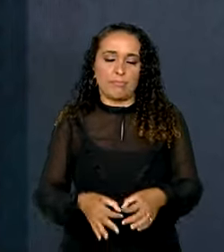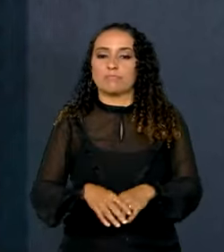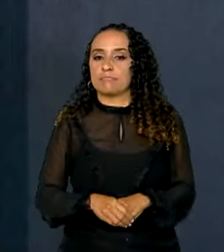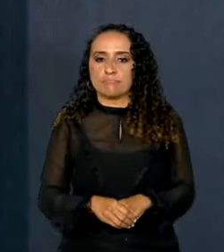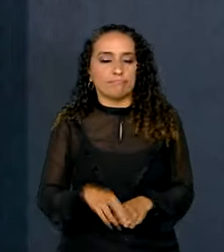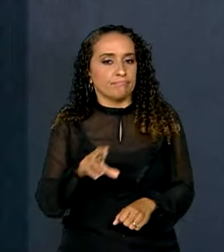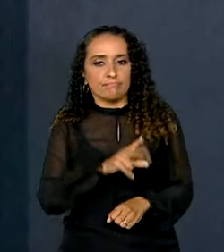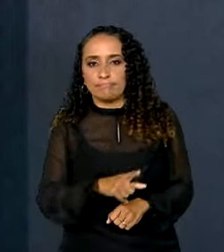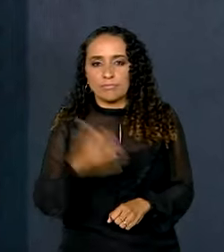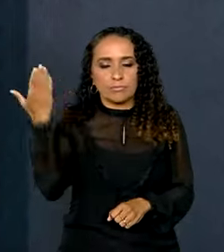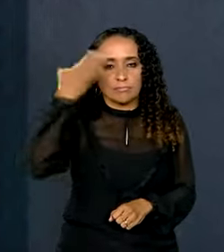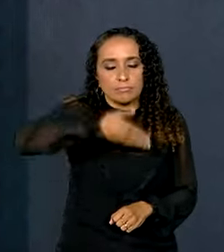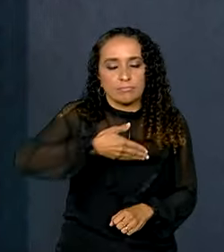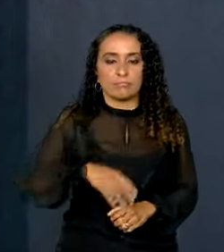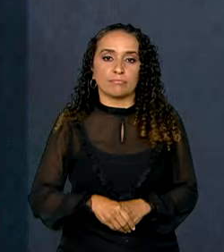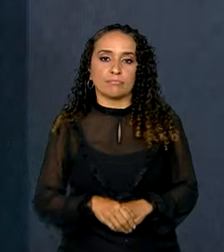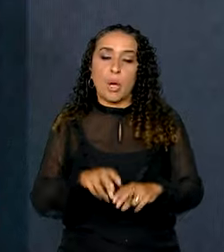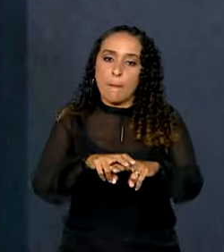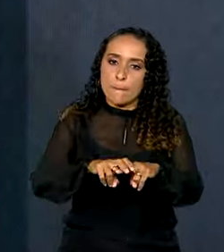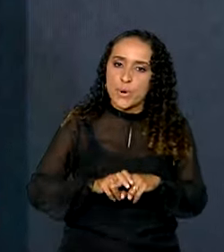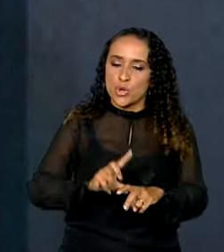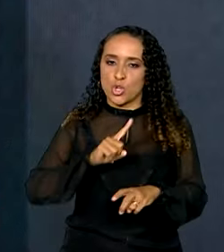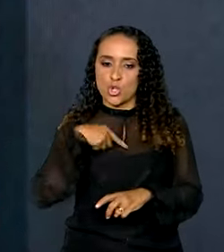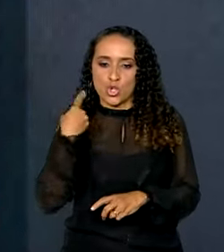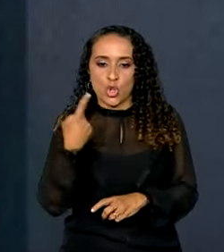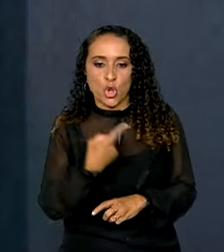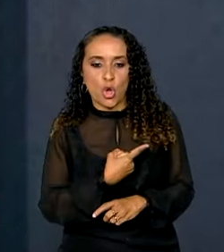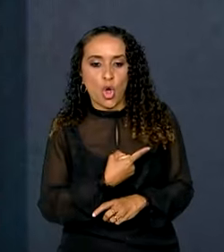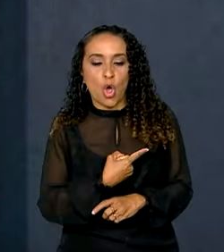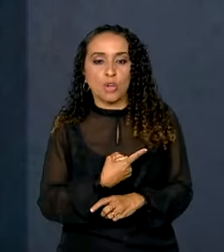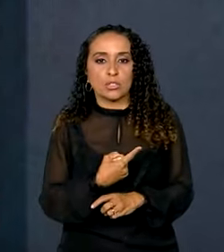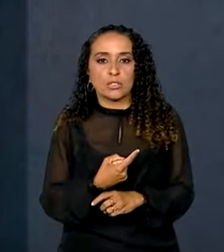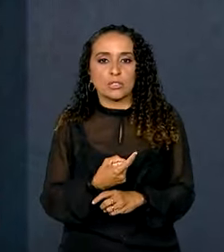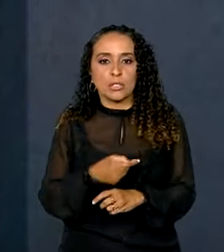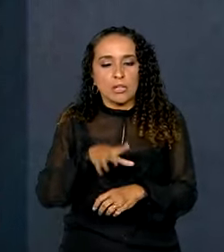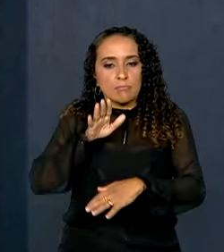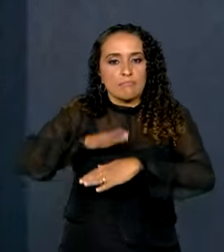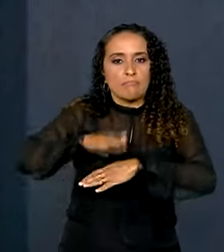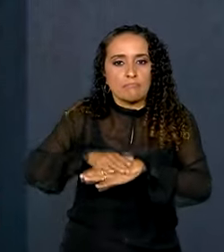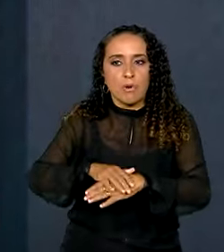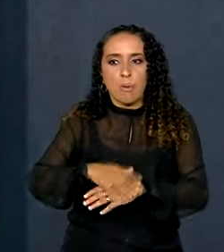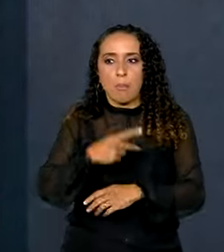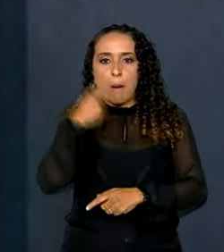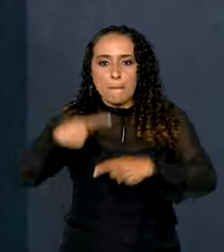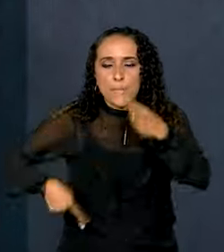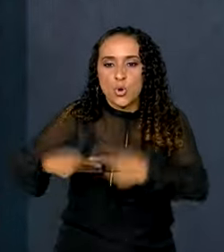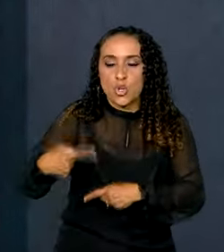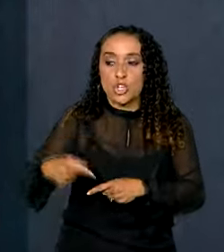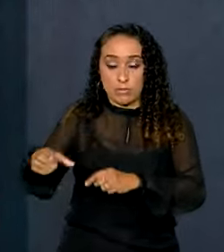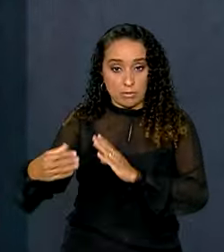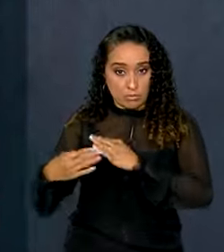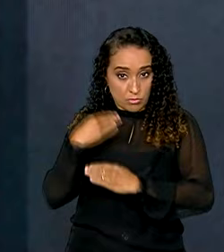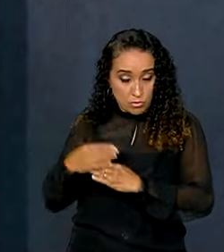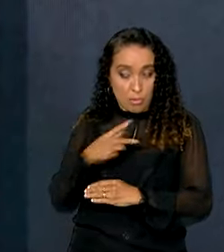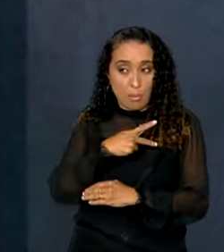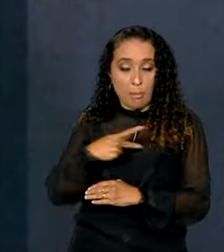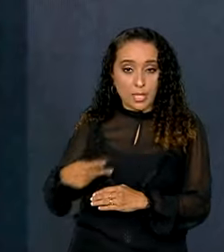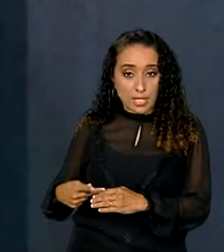Isso não é sério. E por isso nós aplicamos uma política, presidente, sob sua orientação,